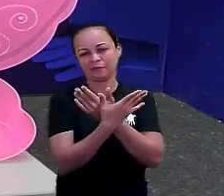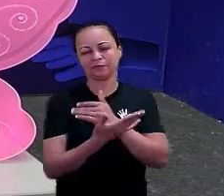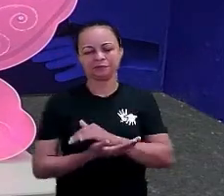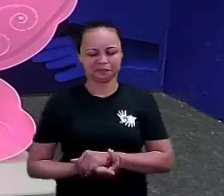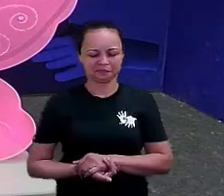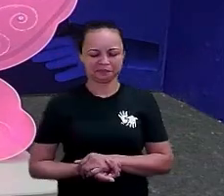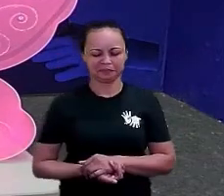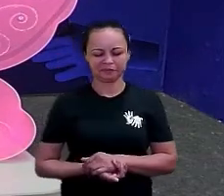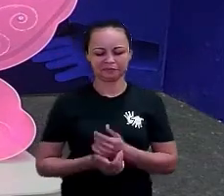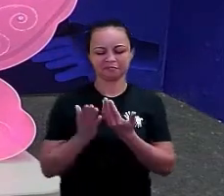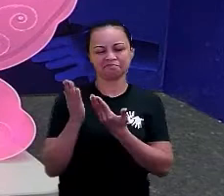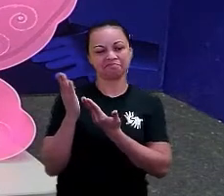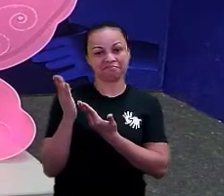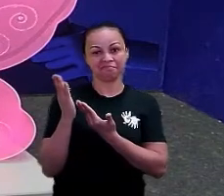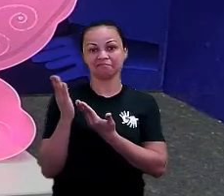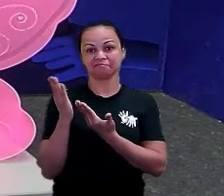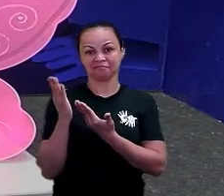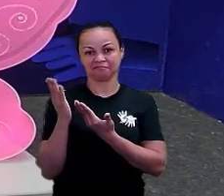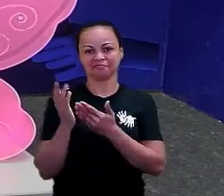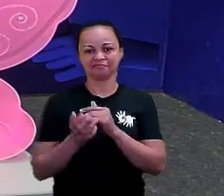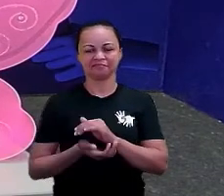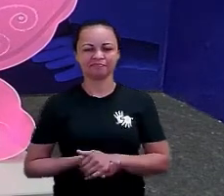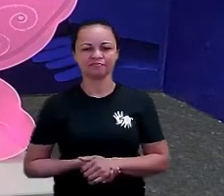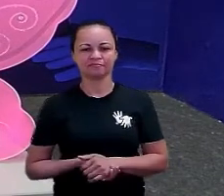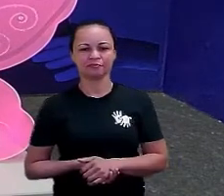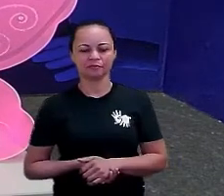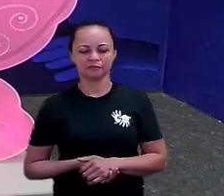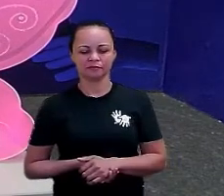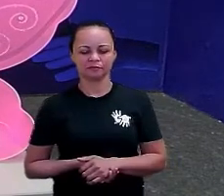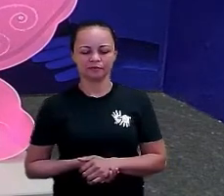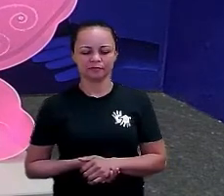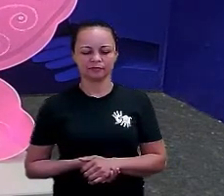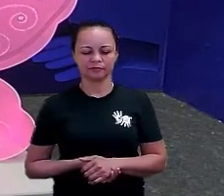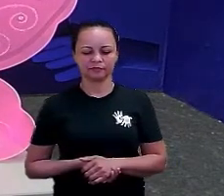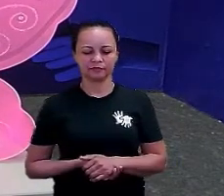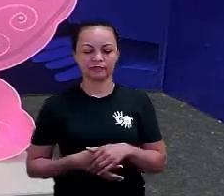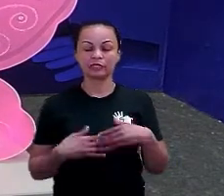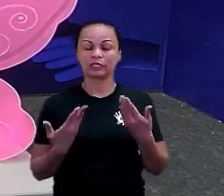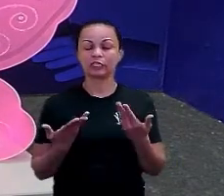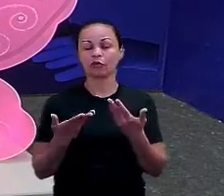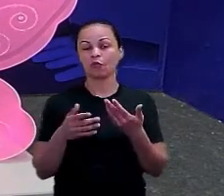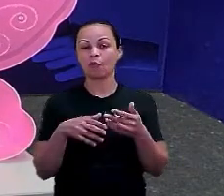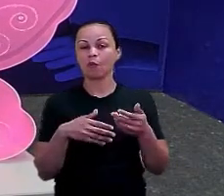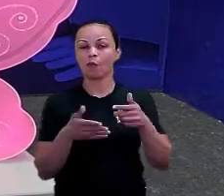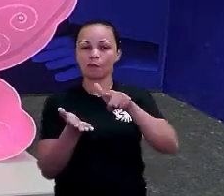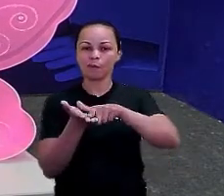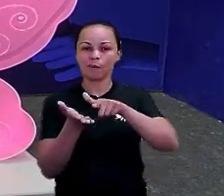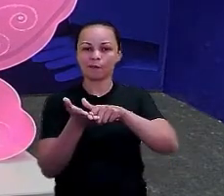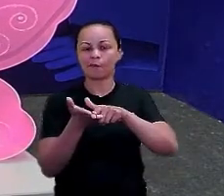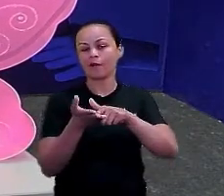Tá aqui, nossa borboleta. E com o papel rosa, você faz a